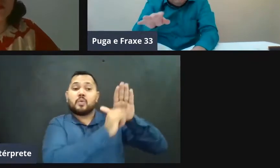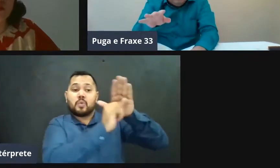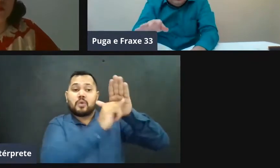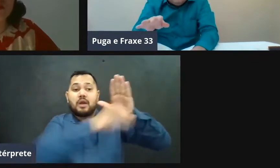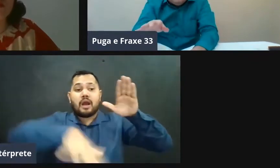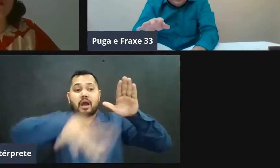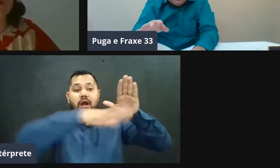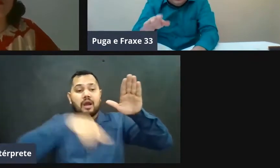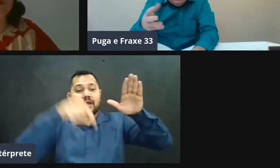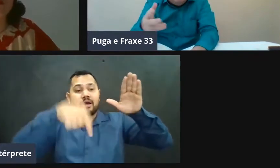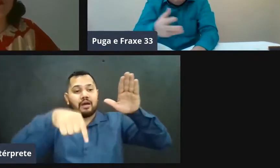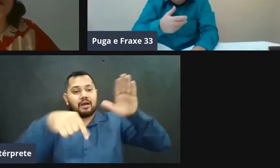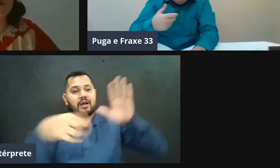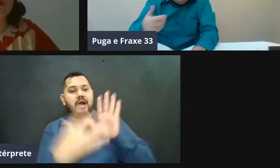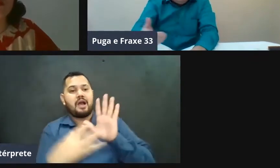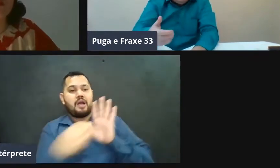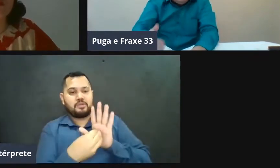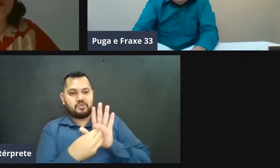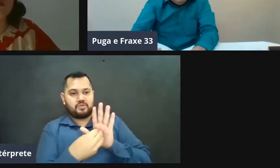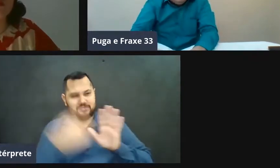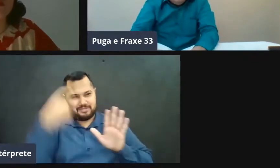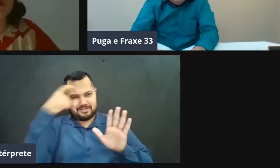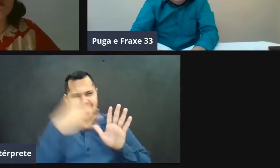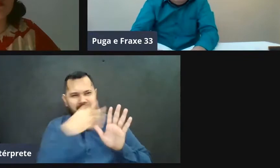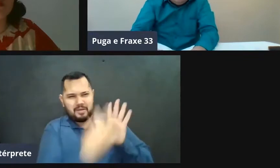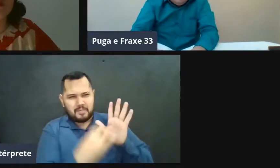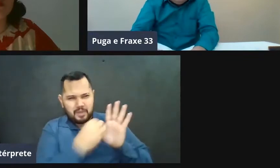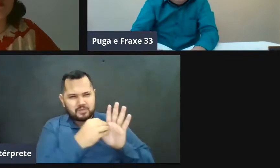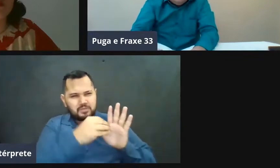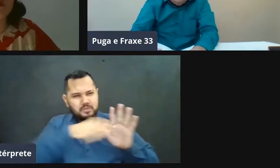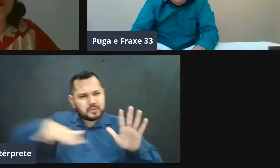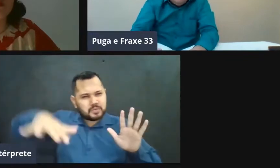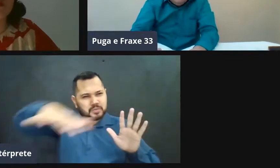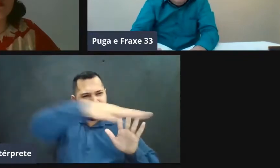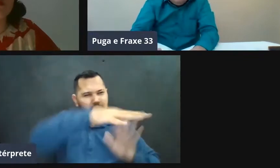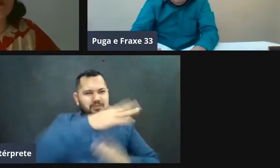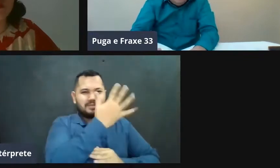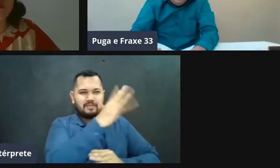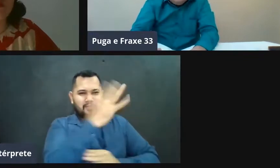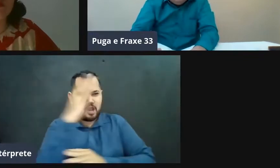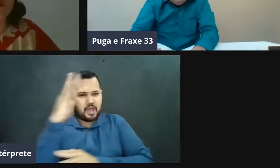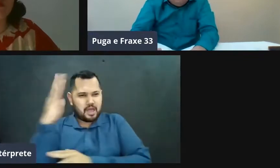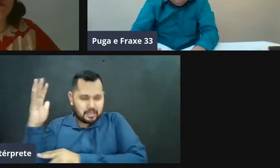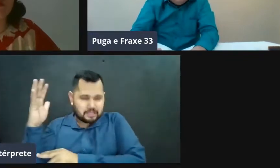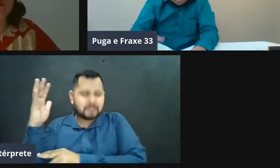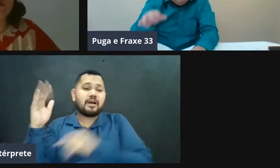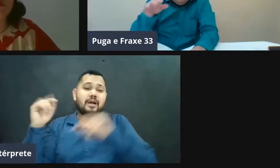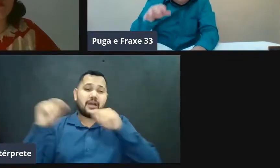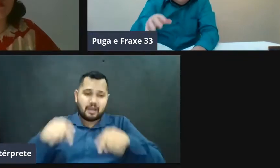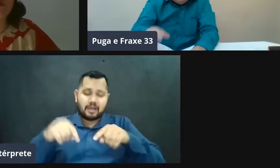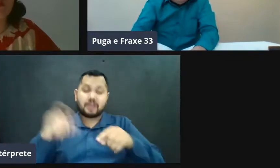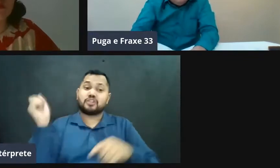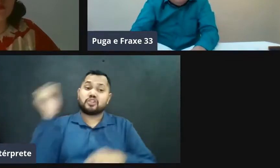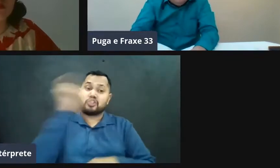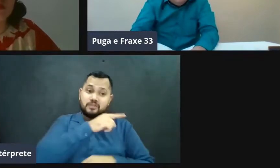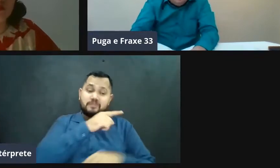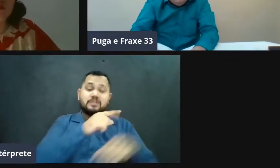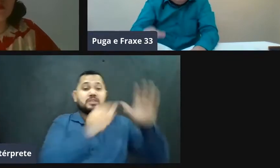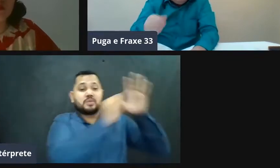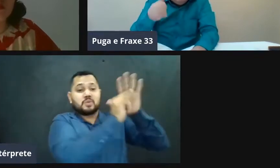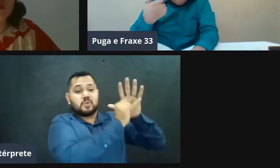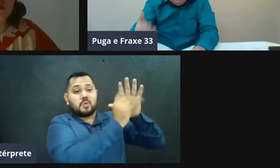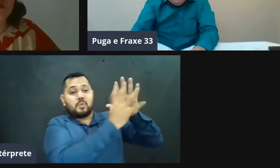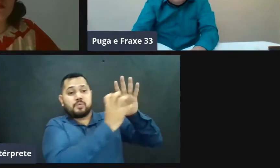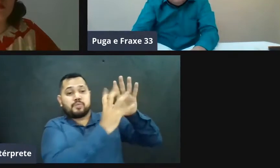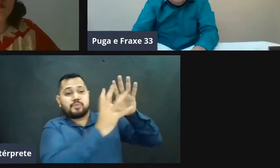Amazônia, porque essa área aqui, por conta de toda a nossa floresta, é uma área de difícil conexão.